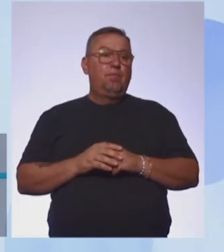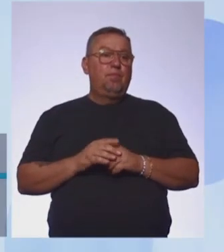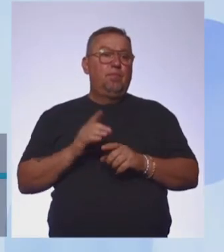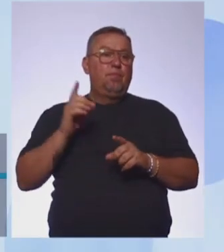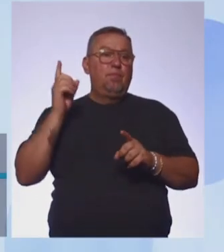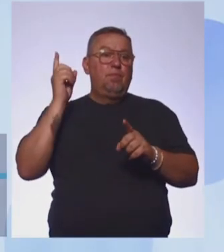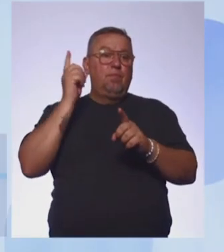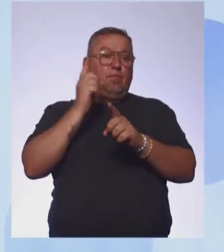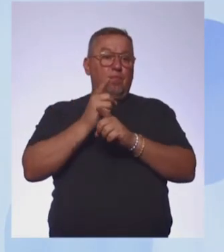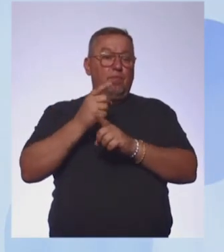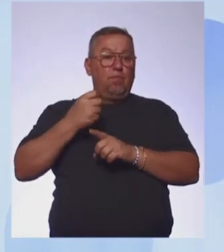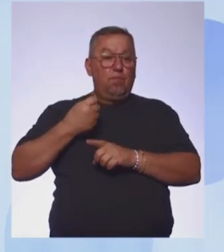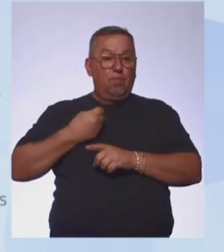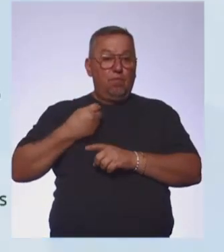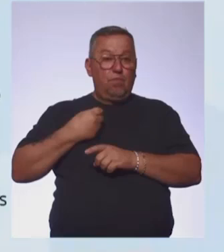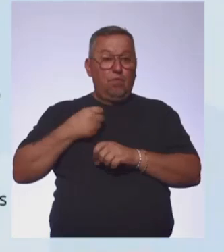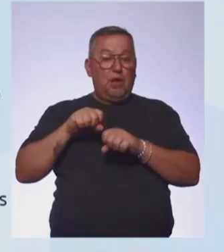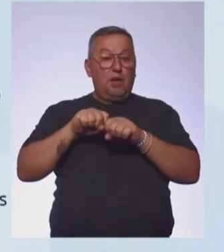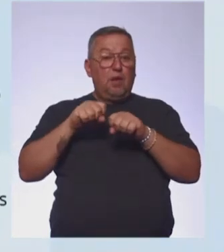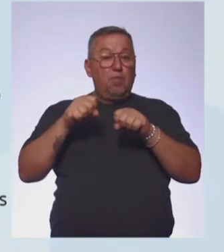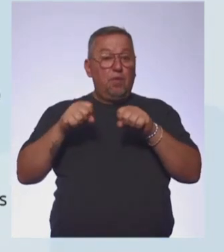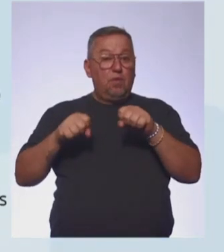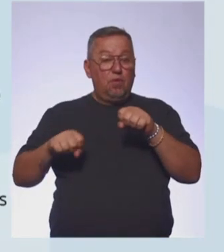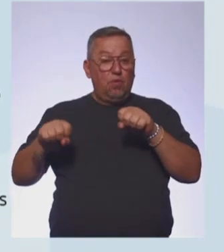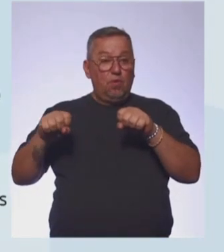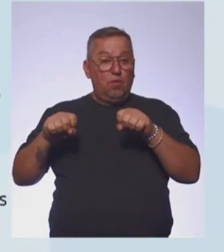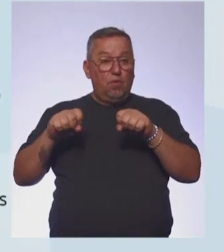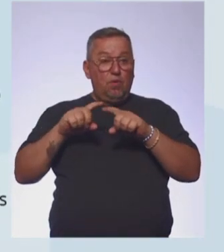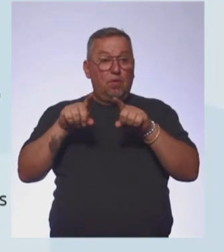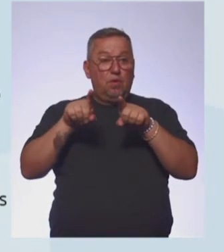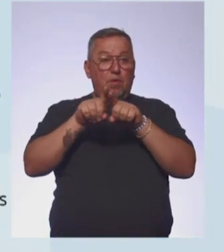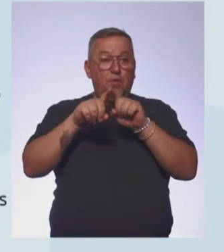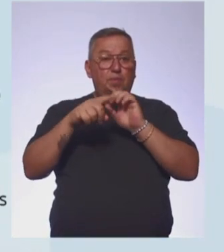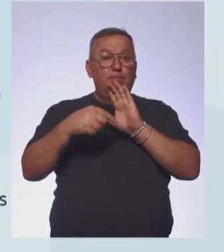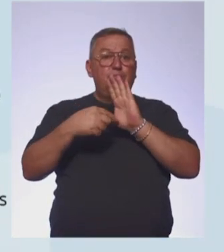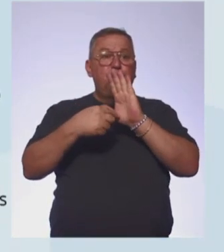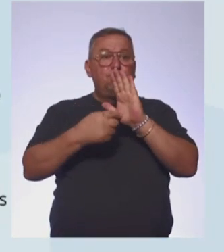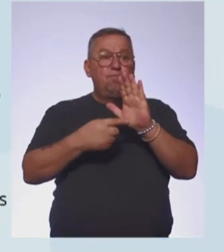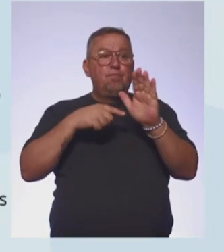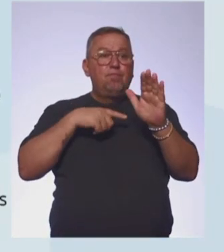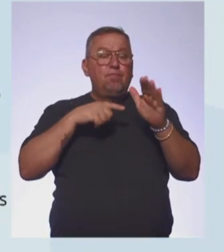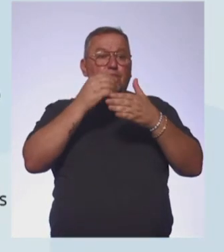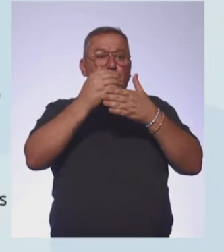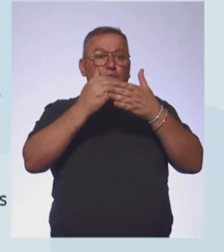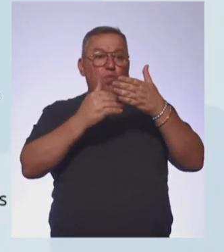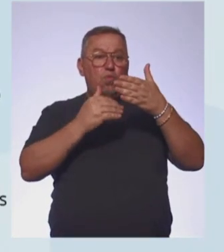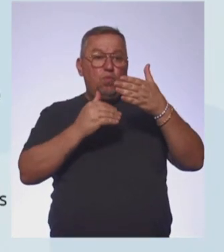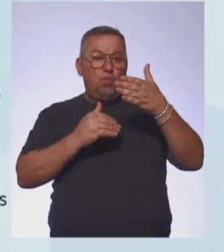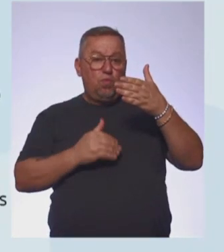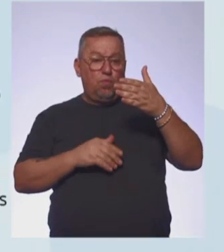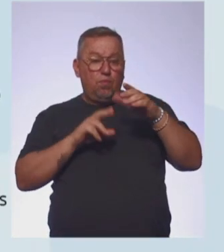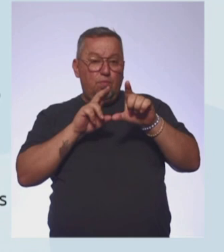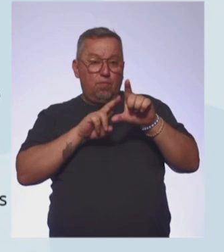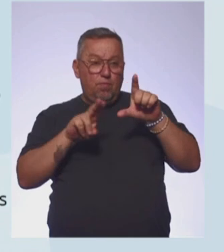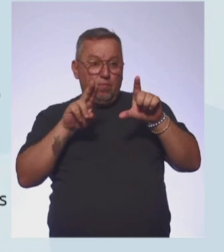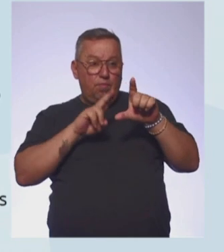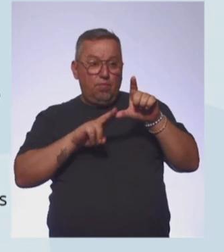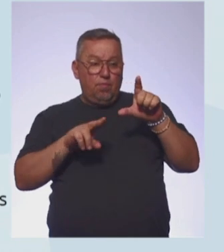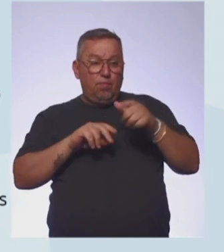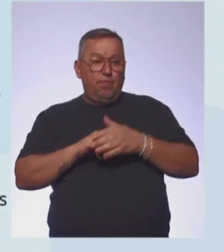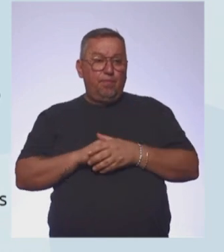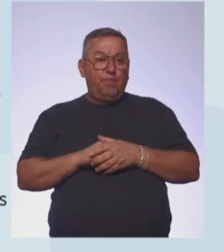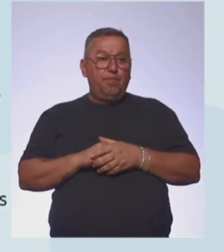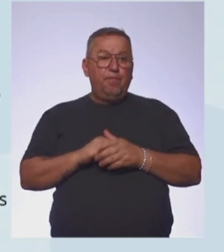Identifique o valor semântico dos operadores discursivos destacados nos trechos que seguem de acordo com a legenda. Então, a Dani